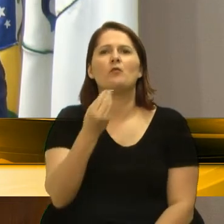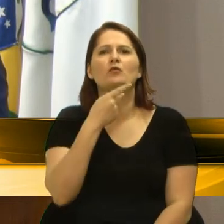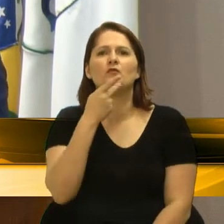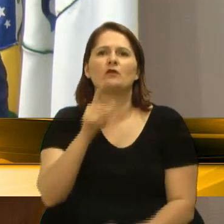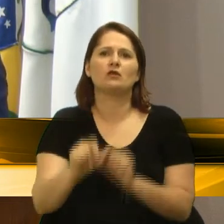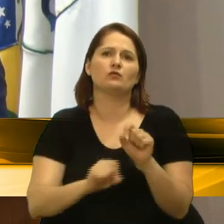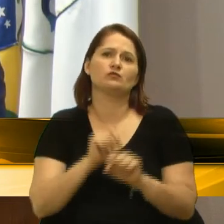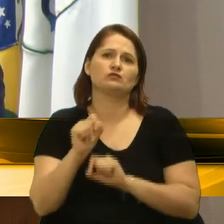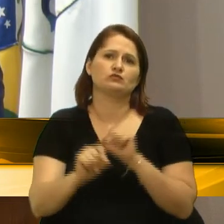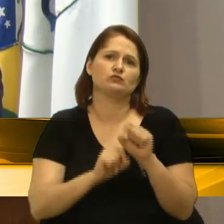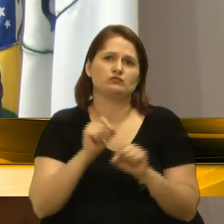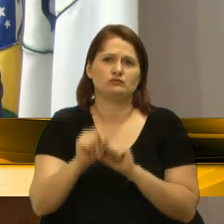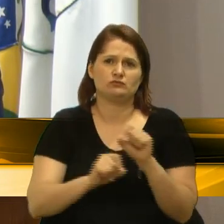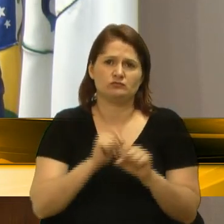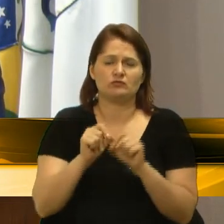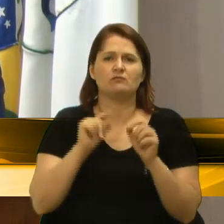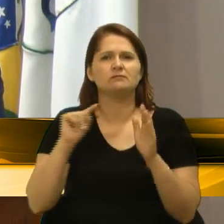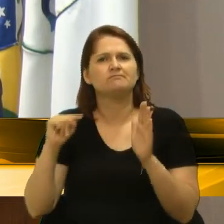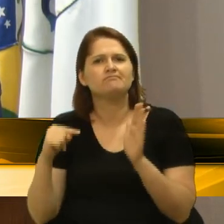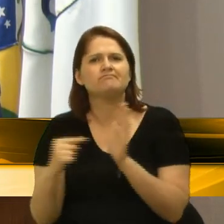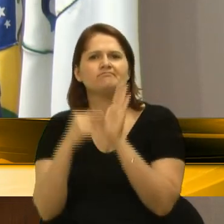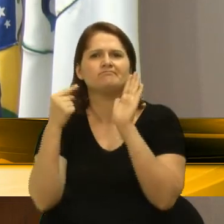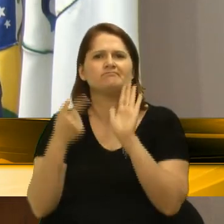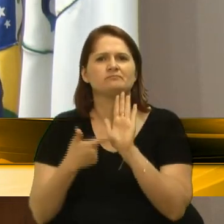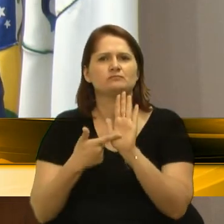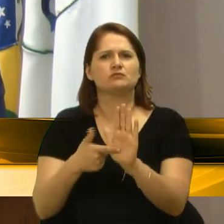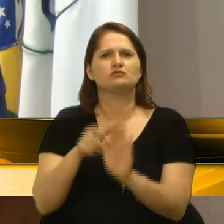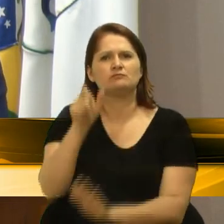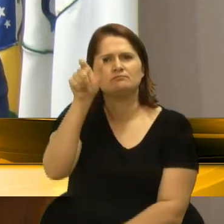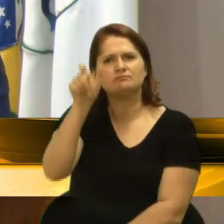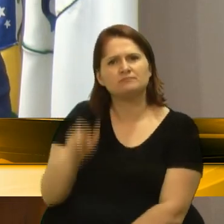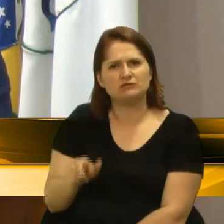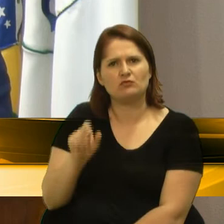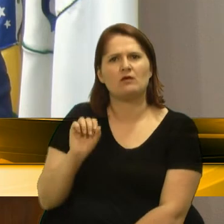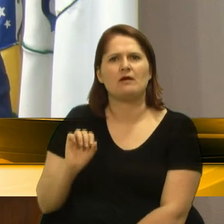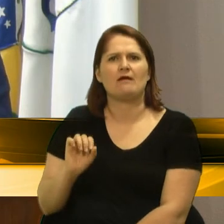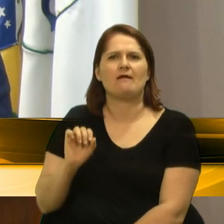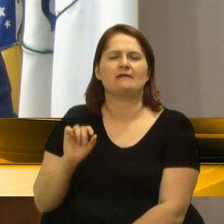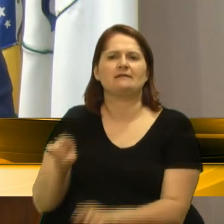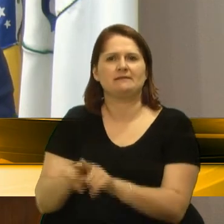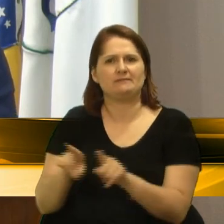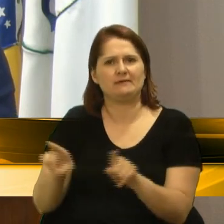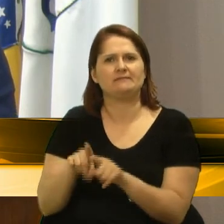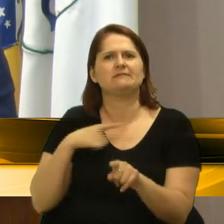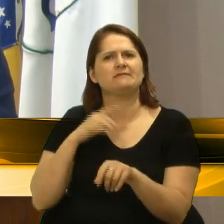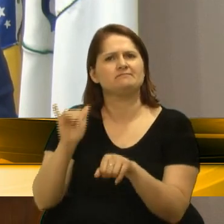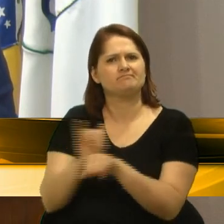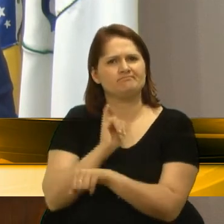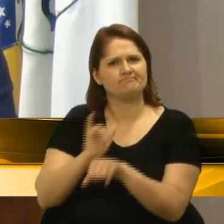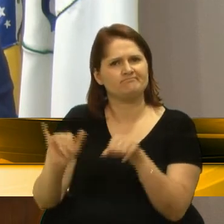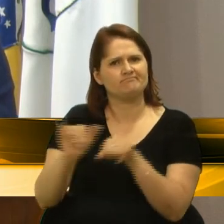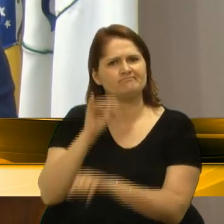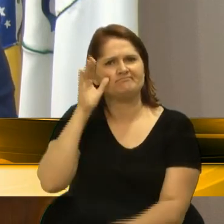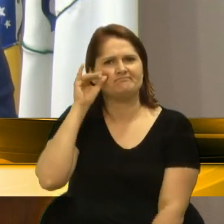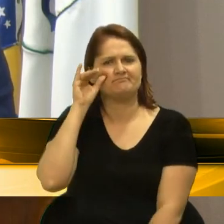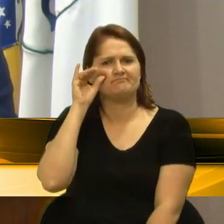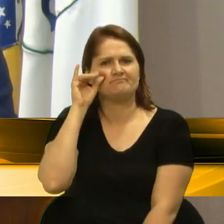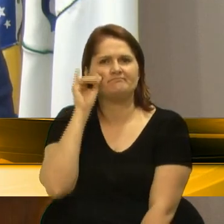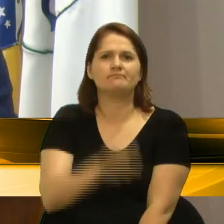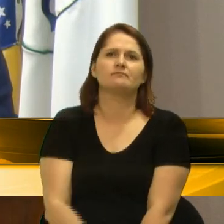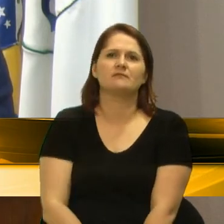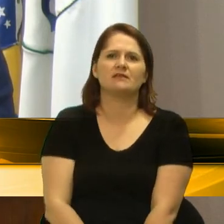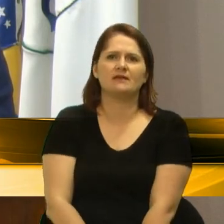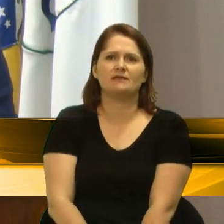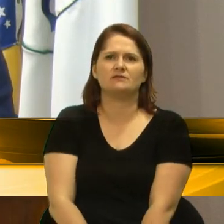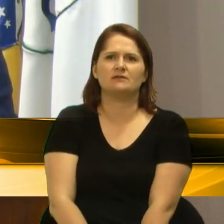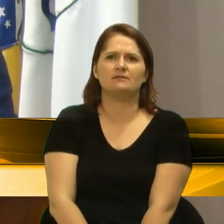denúncia que expôs o fato, o nome do autor e a infração, apresentou uma técnica bastante curiosa. Ciente de que a primeira